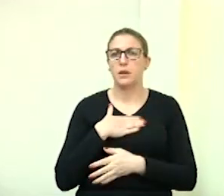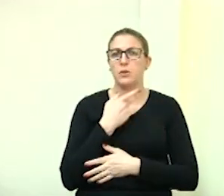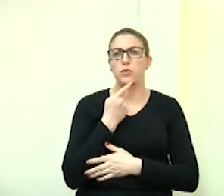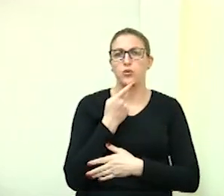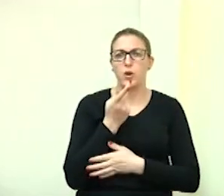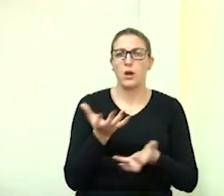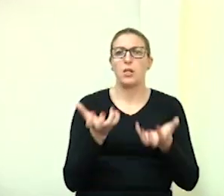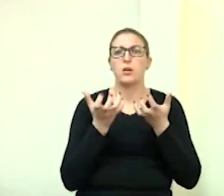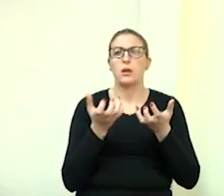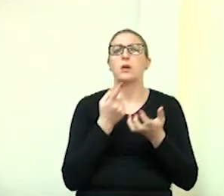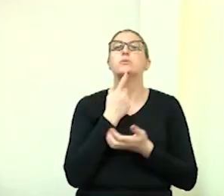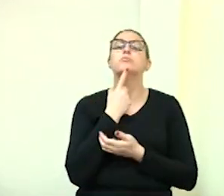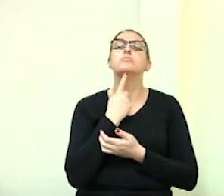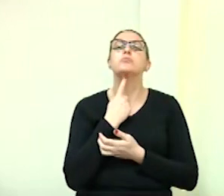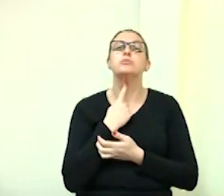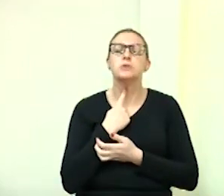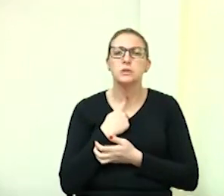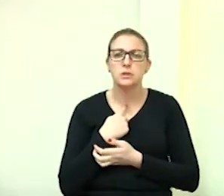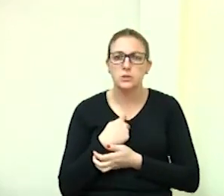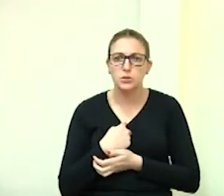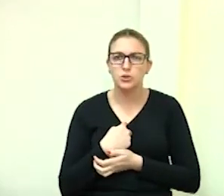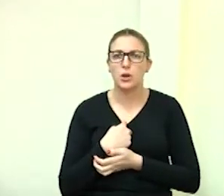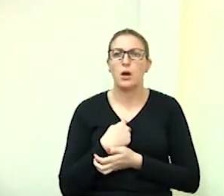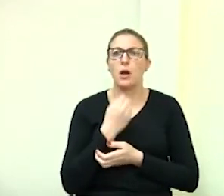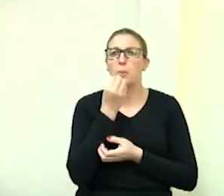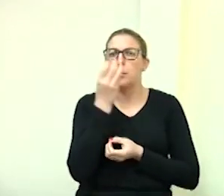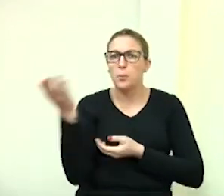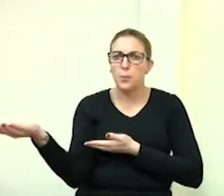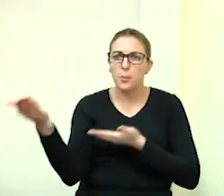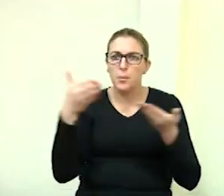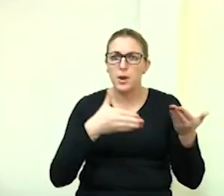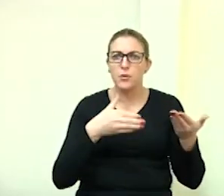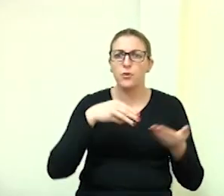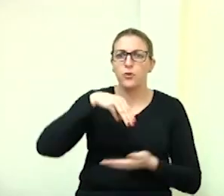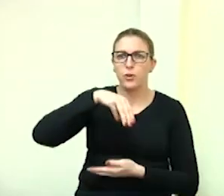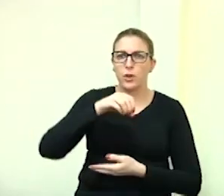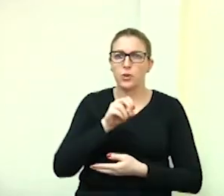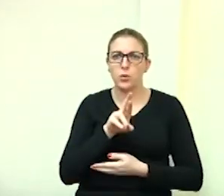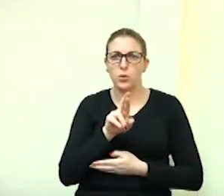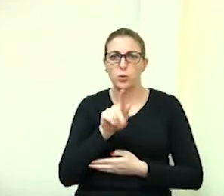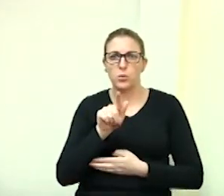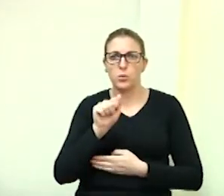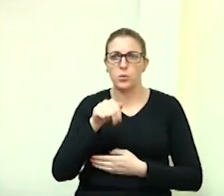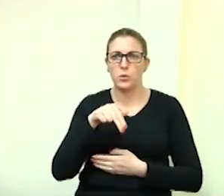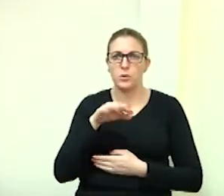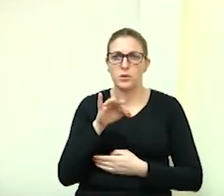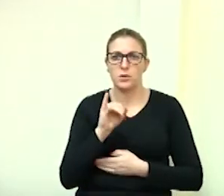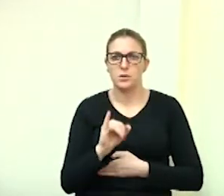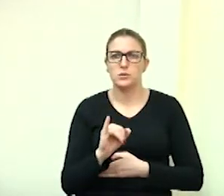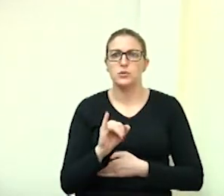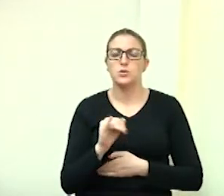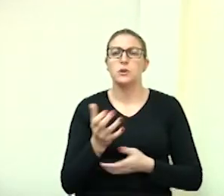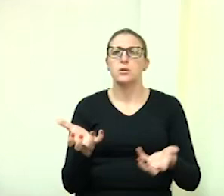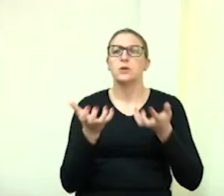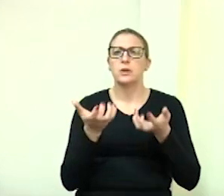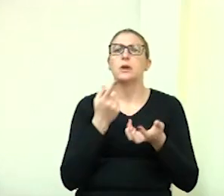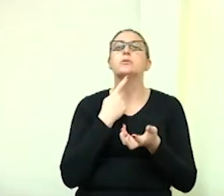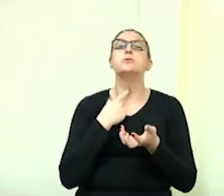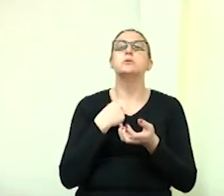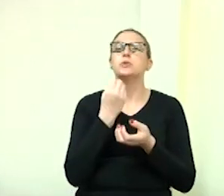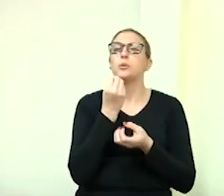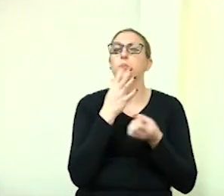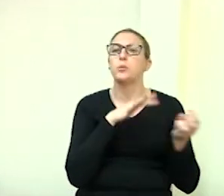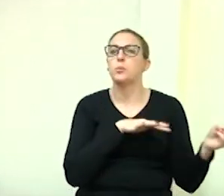eu quero desejar um a das boas-vindas ao morgante o magrão e quero desejar uma boa